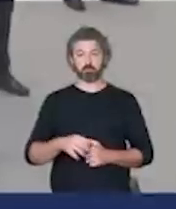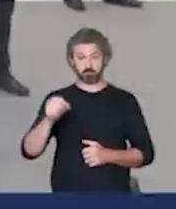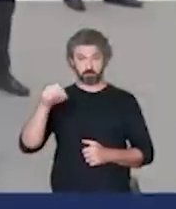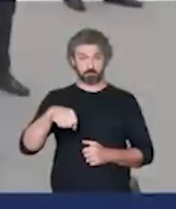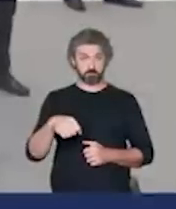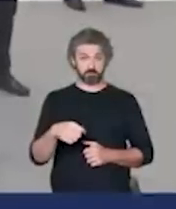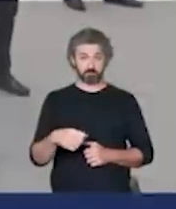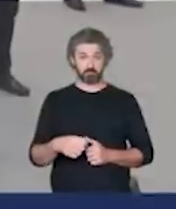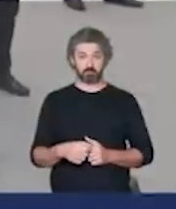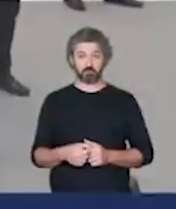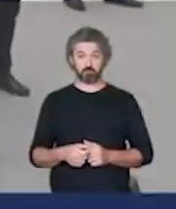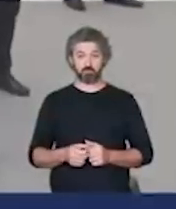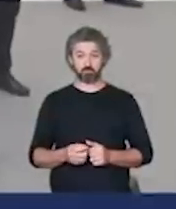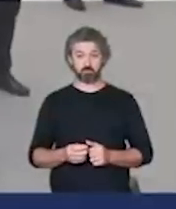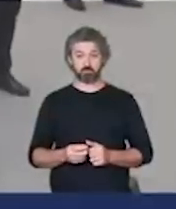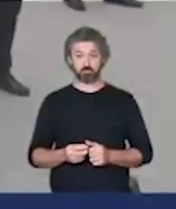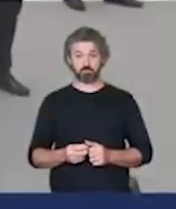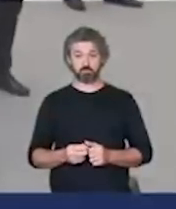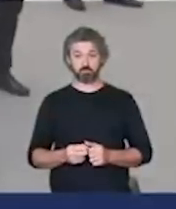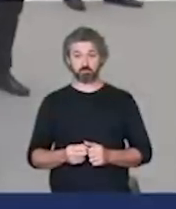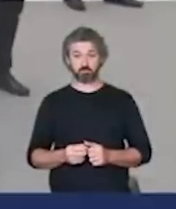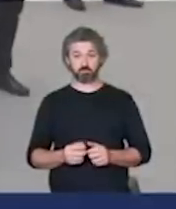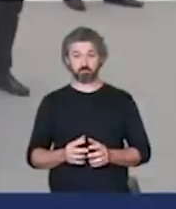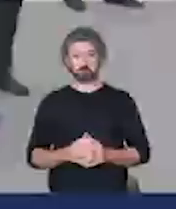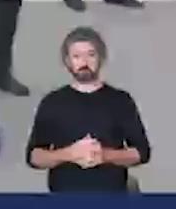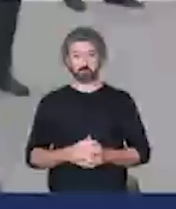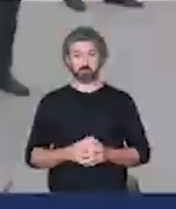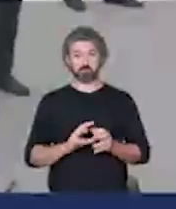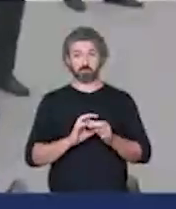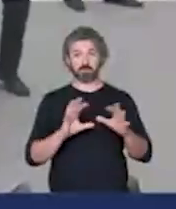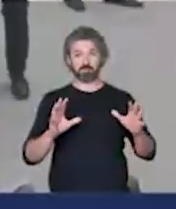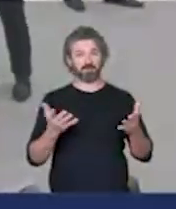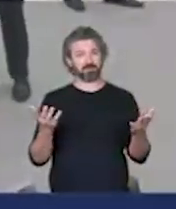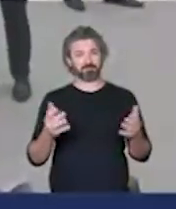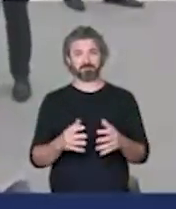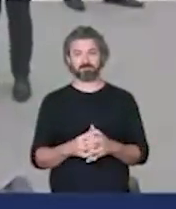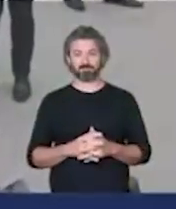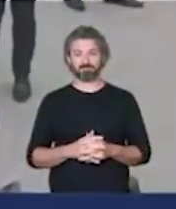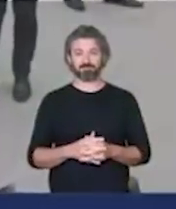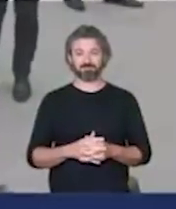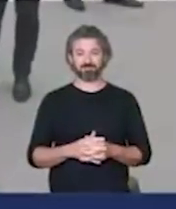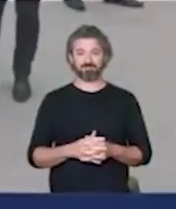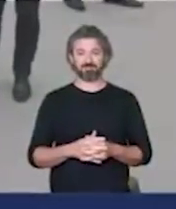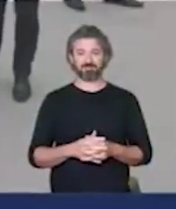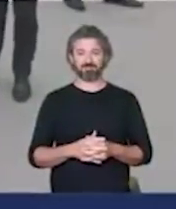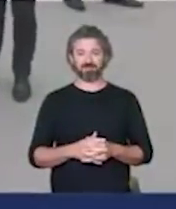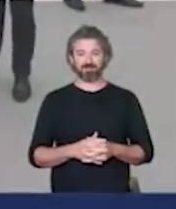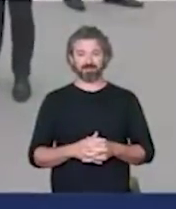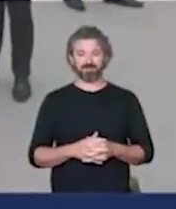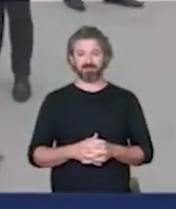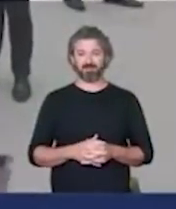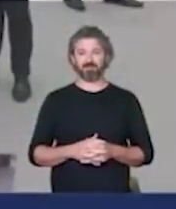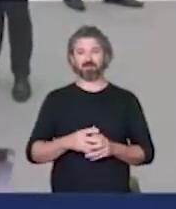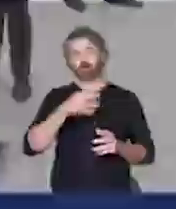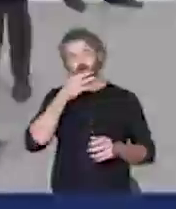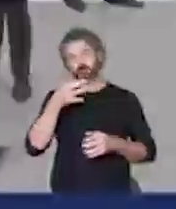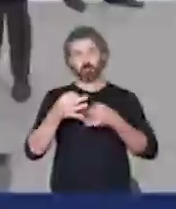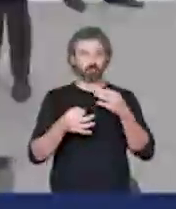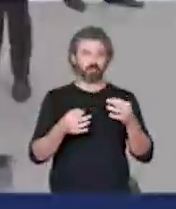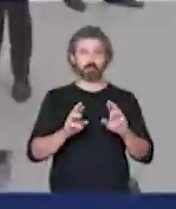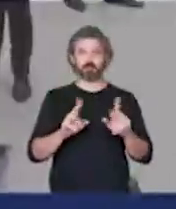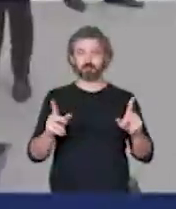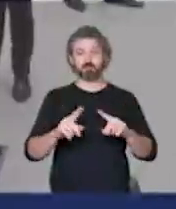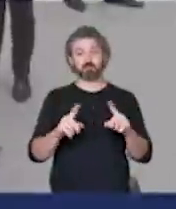Não. Não? União libera a bancada. União libera? Libera. Divergência dentro da bancada, senhor presidente, mas